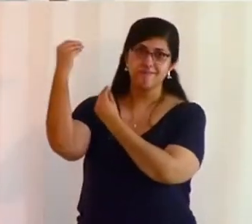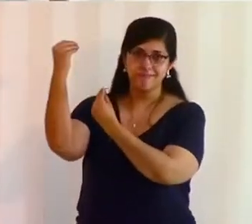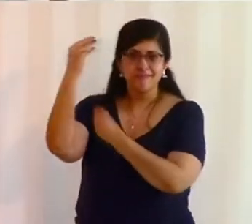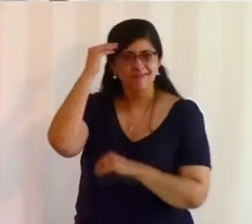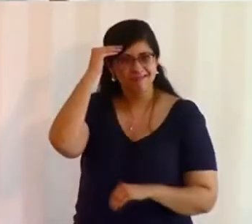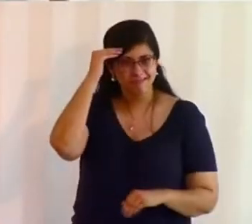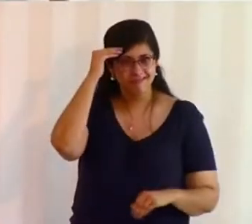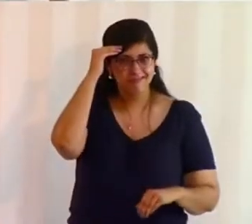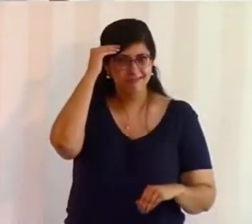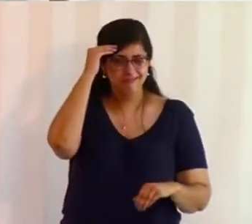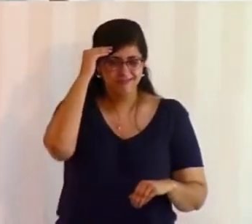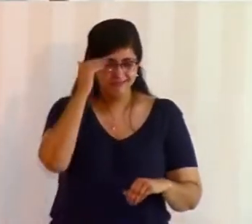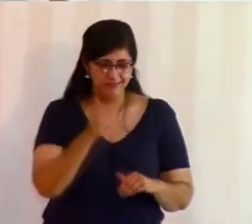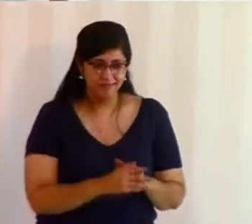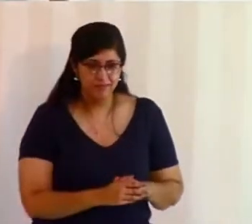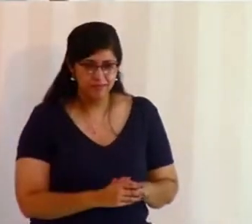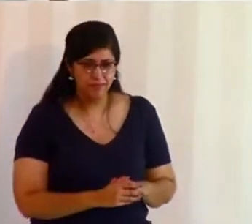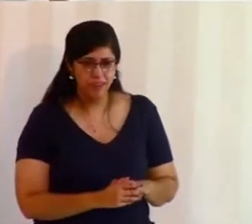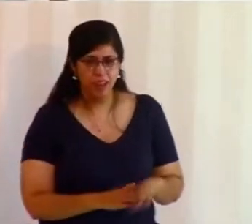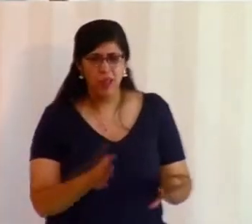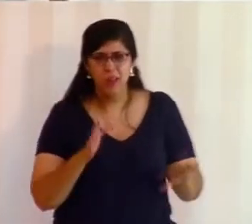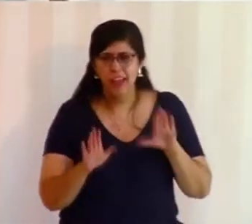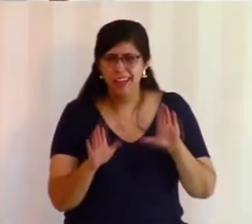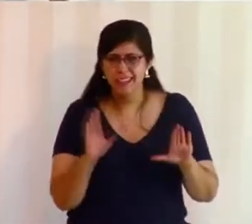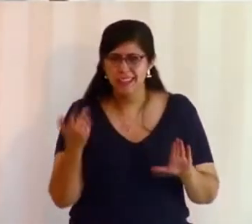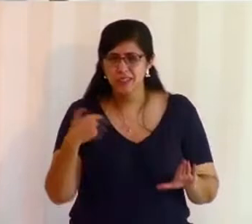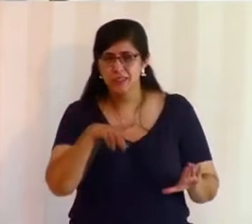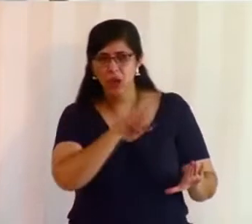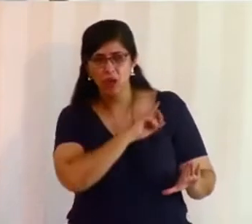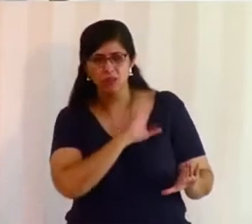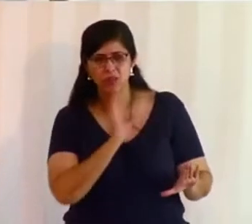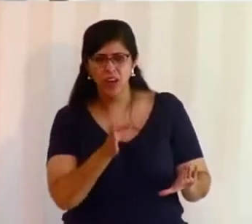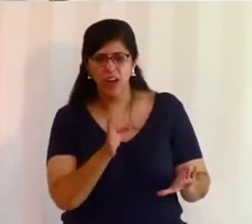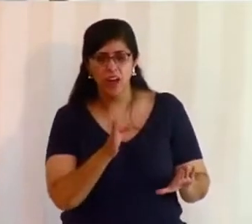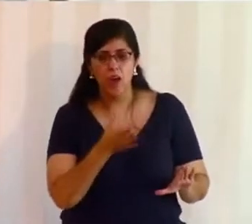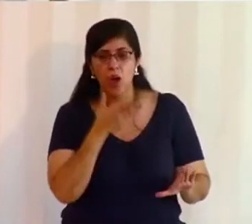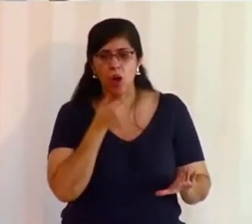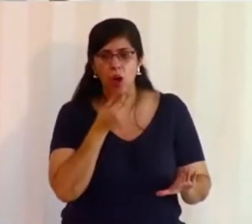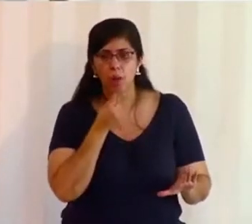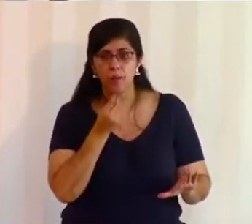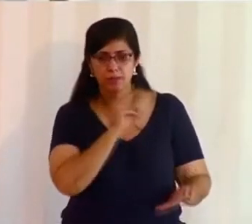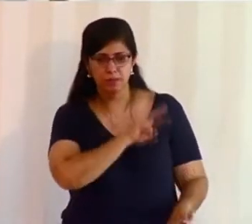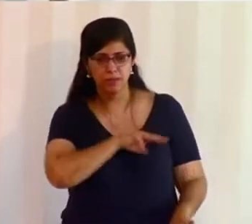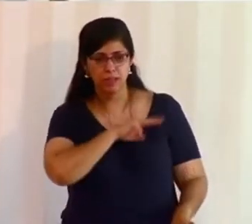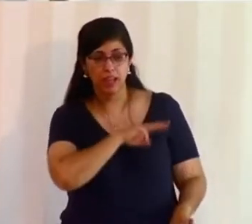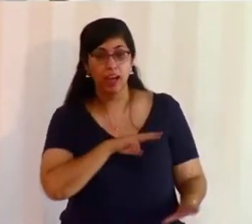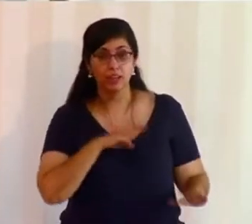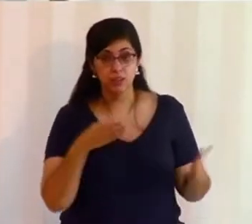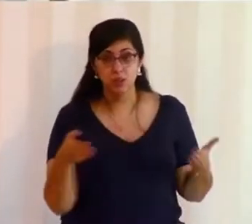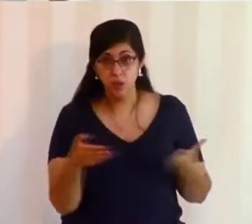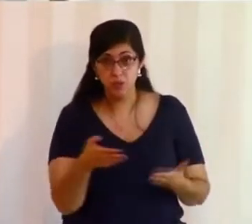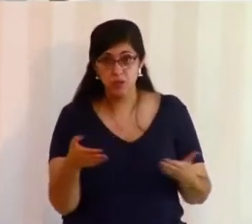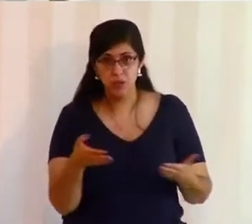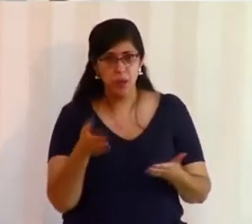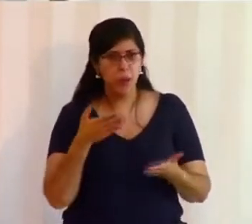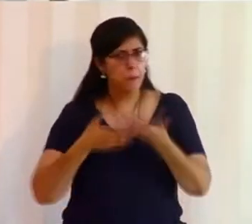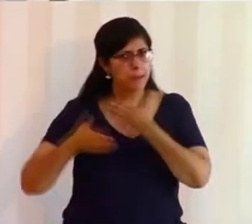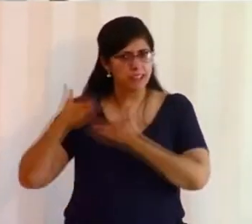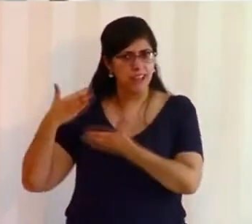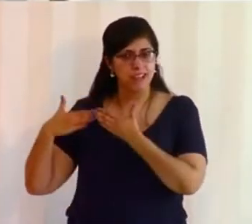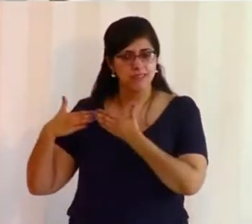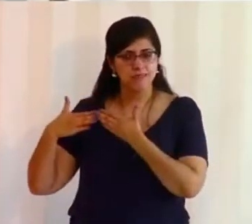homens e mulheres que mesmo diante da morte, mesmo diante de uma fogueira que eles haveriam de ser ali jogados nela, mesmo homens que